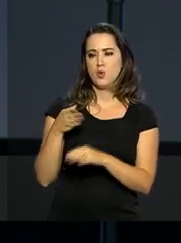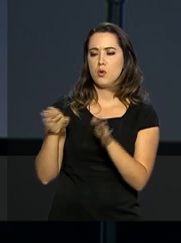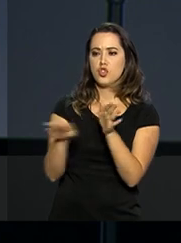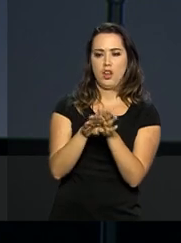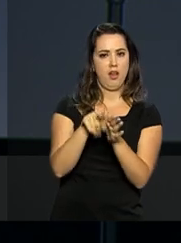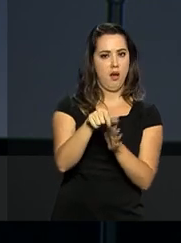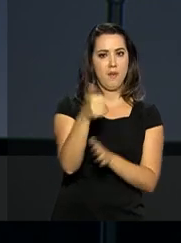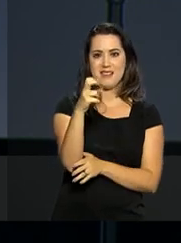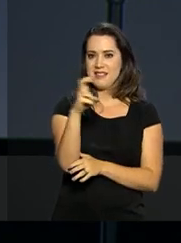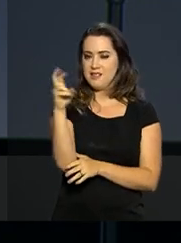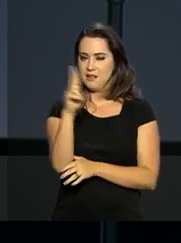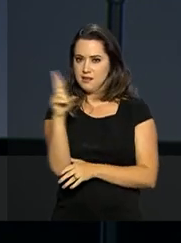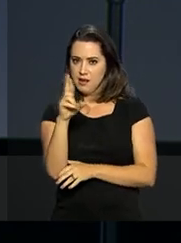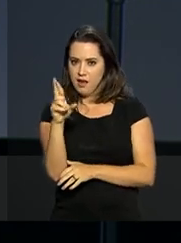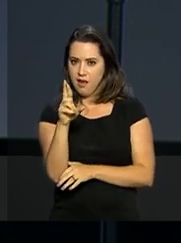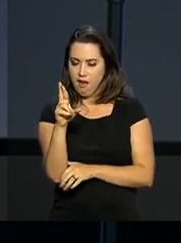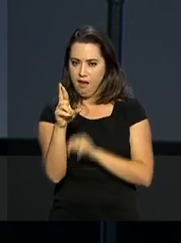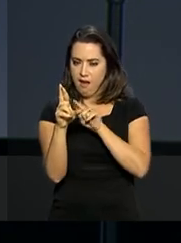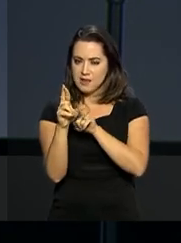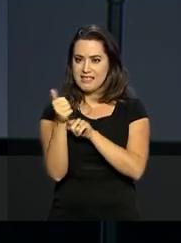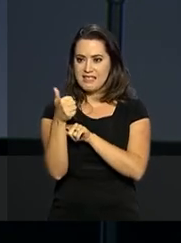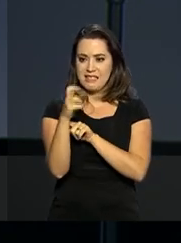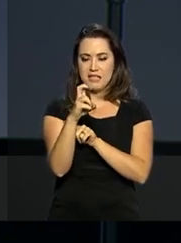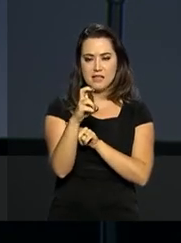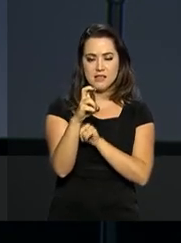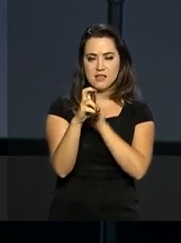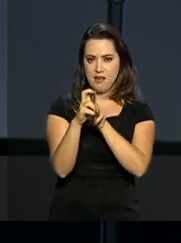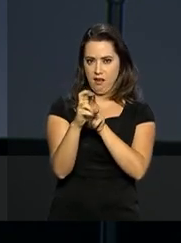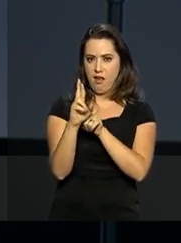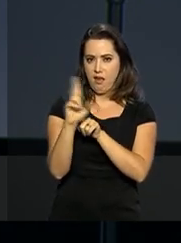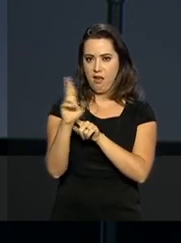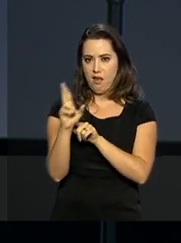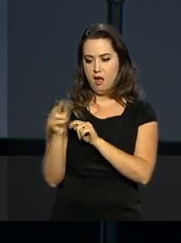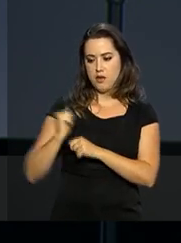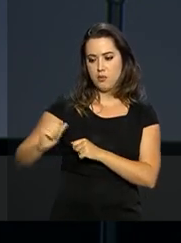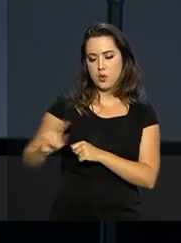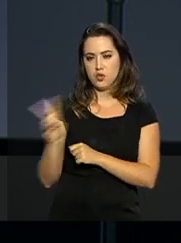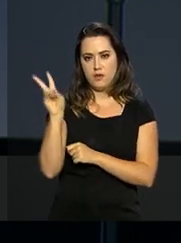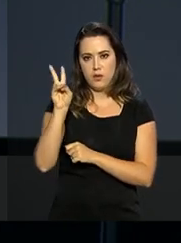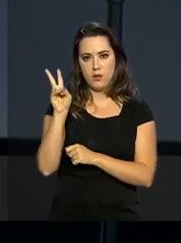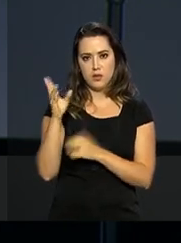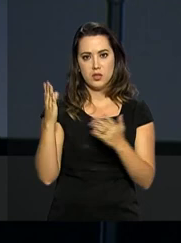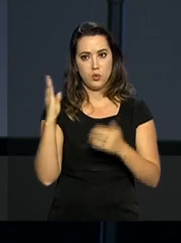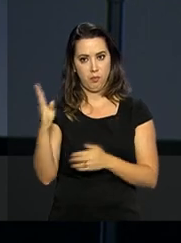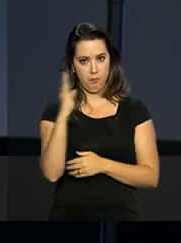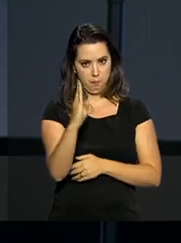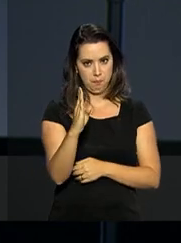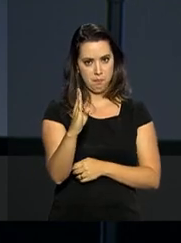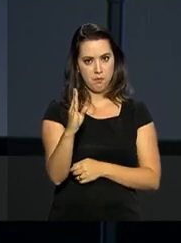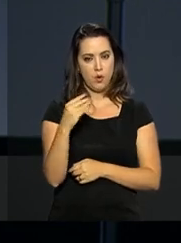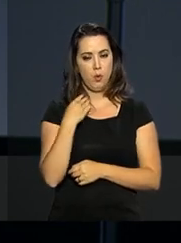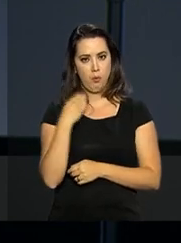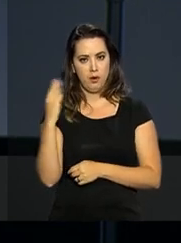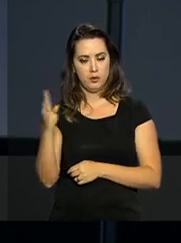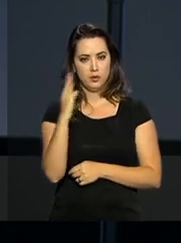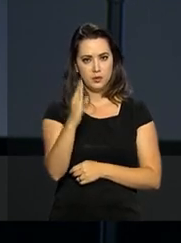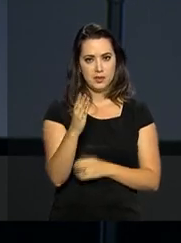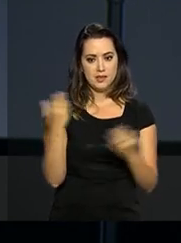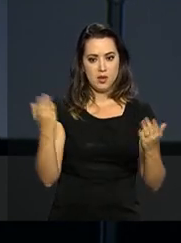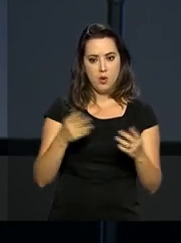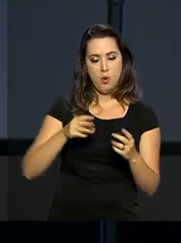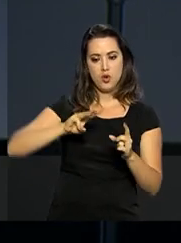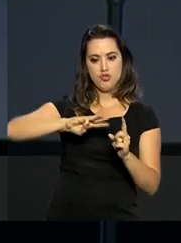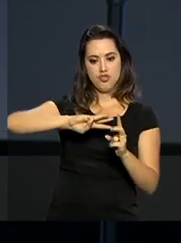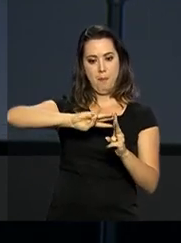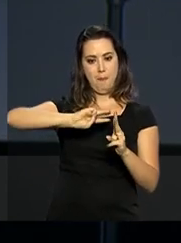parece-me, hoje vale 3X. Portanto, o patrimônio público, e quando se fala em ações, está se falando do patrimônio público. Patrimônio público do